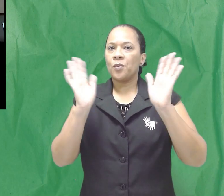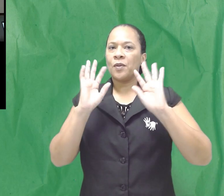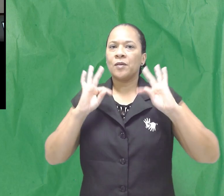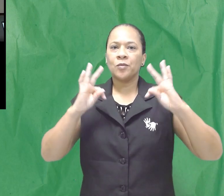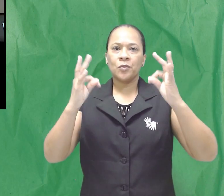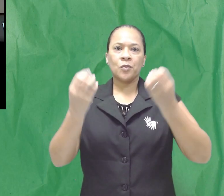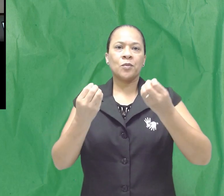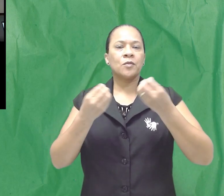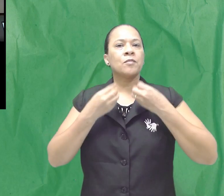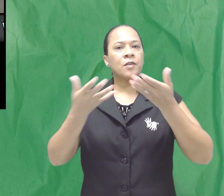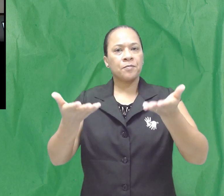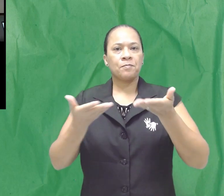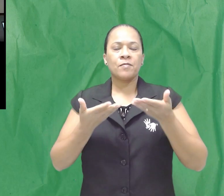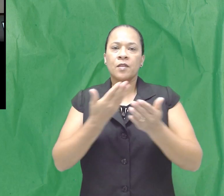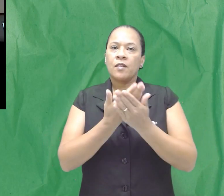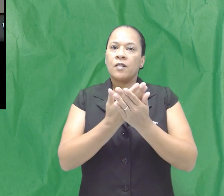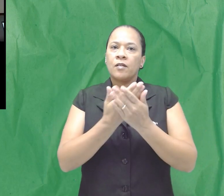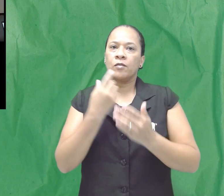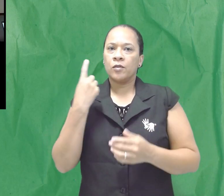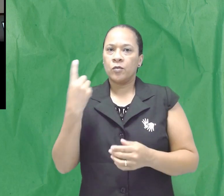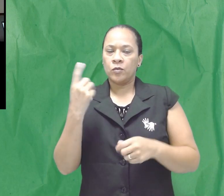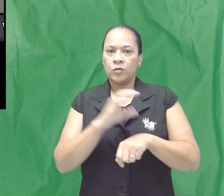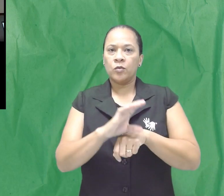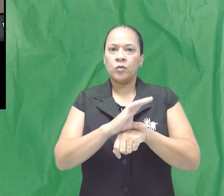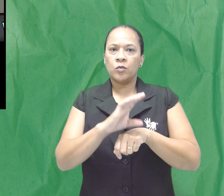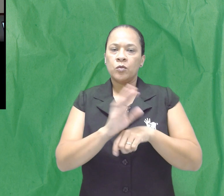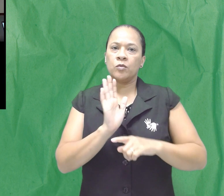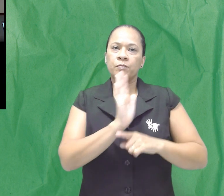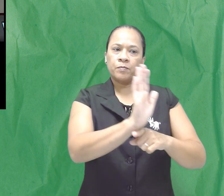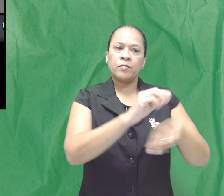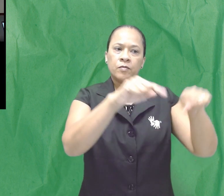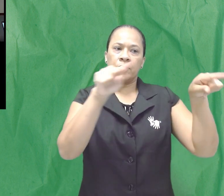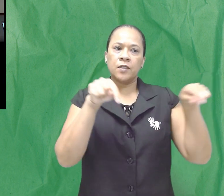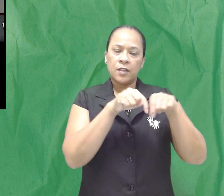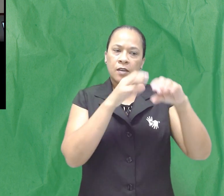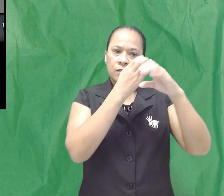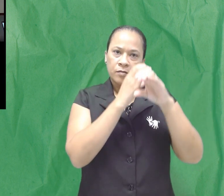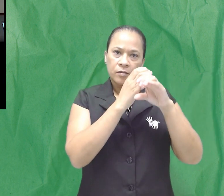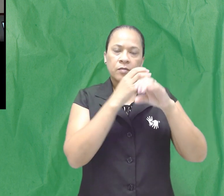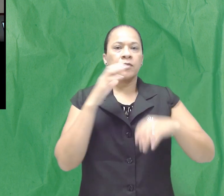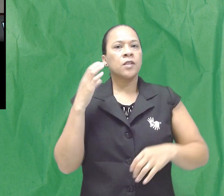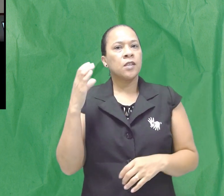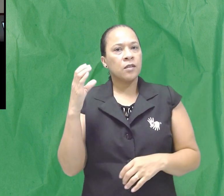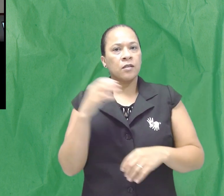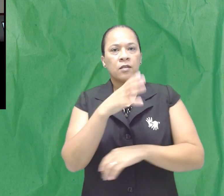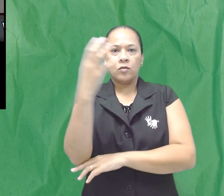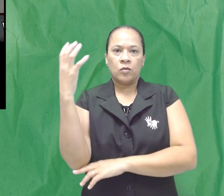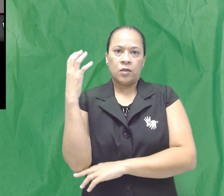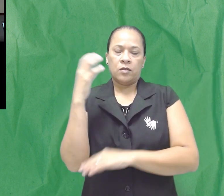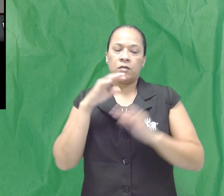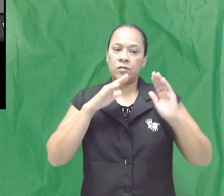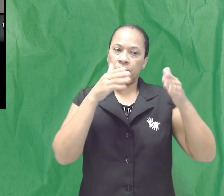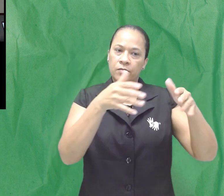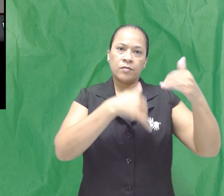todos e a todas, bem-vindos à nossa videoaula 1 do curso Auxiliar de Laboratório de Ciências da Natureza, ênfase em